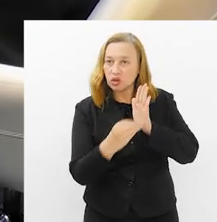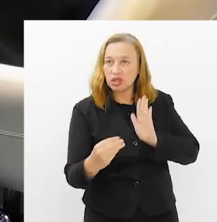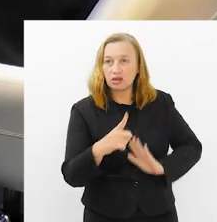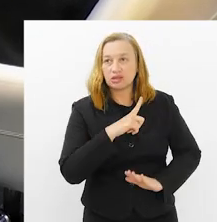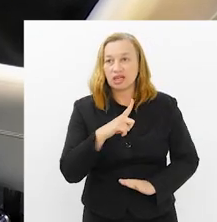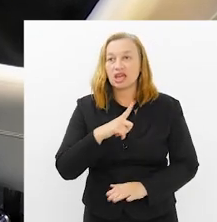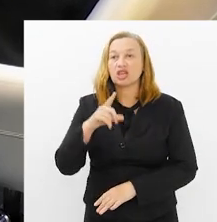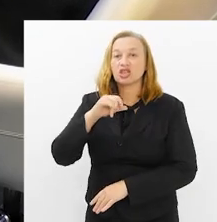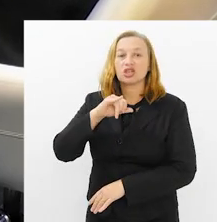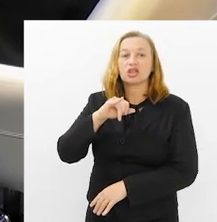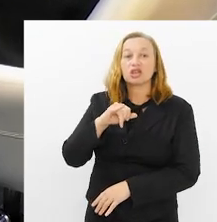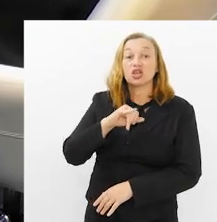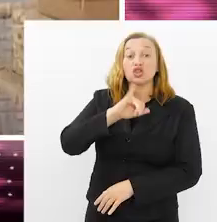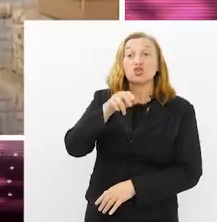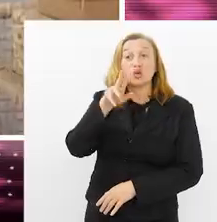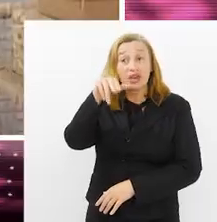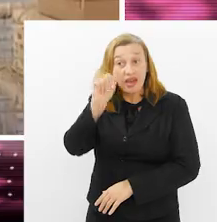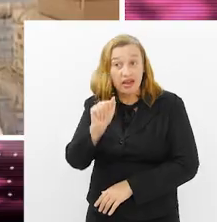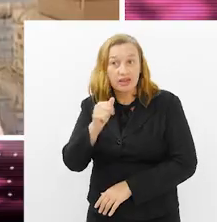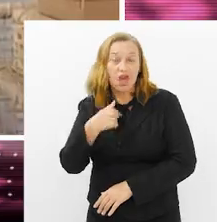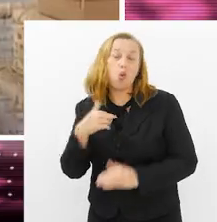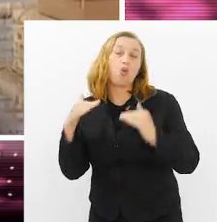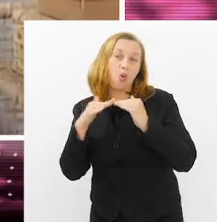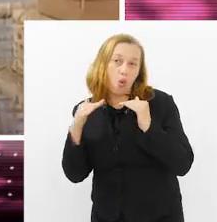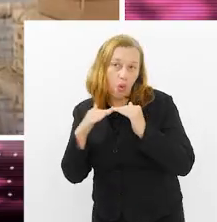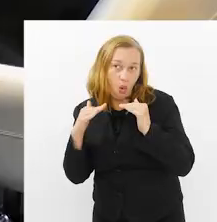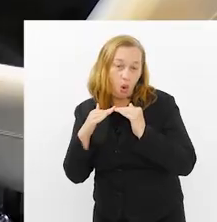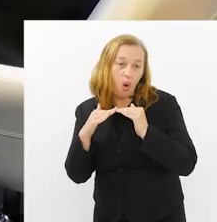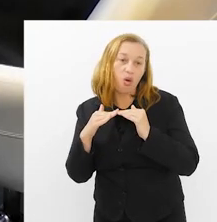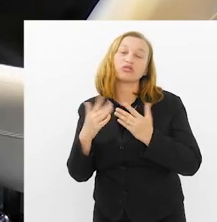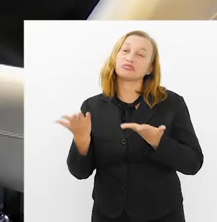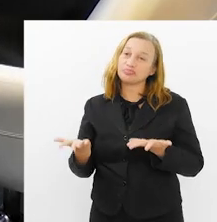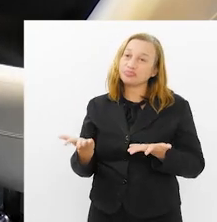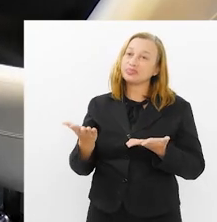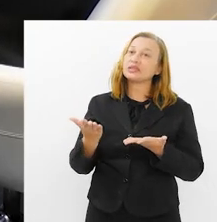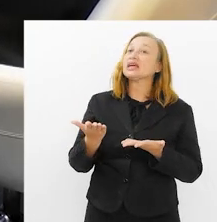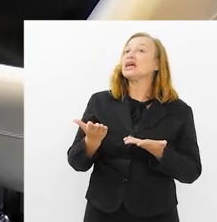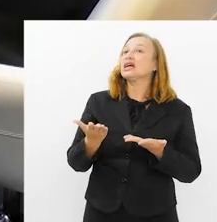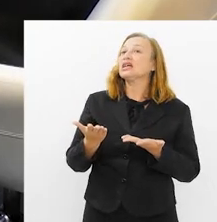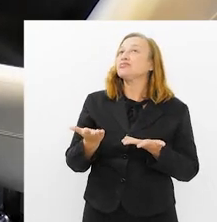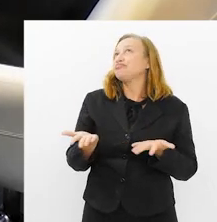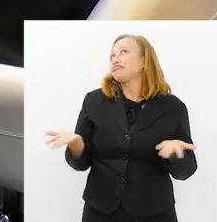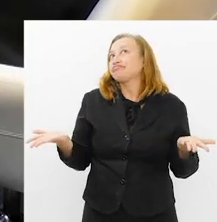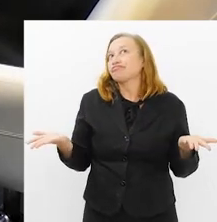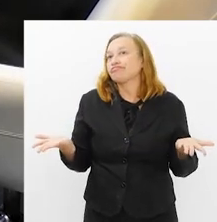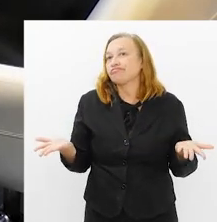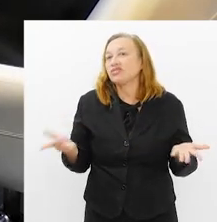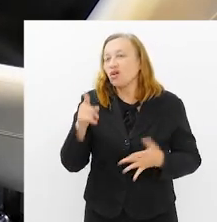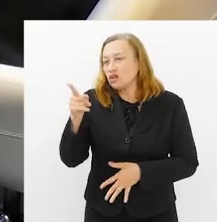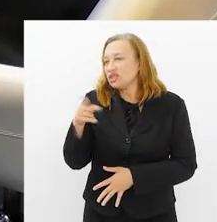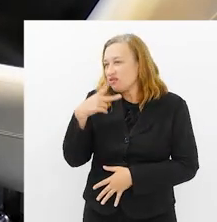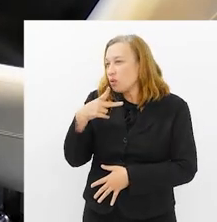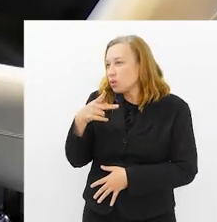né? Eu Juliana, entendo assim. exatamente. Eu concordo absolutamente. E para além disso, você falou